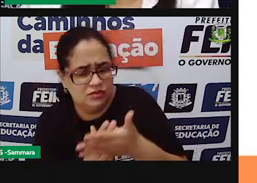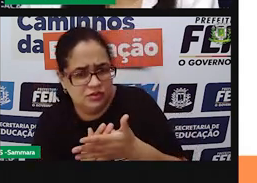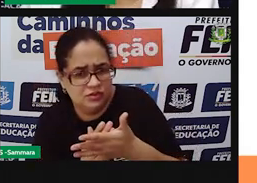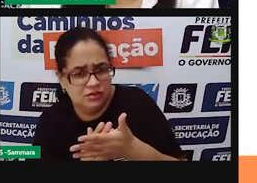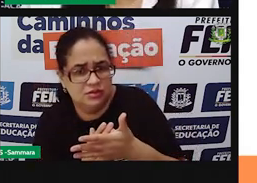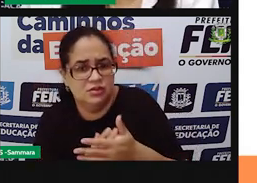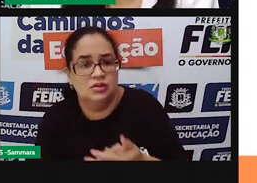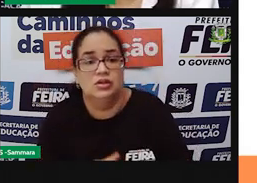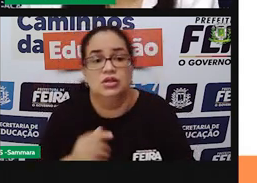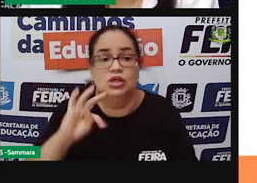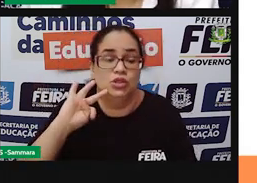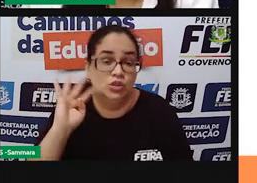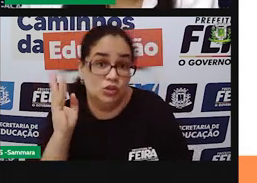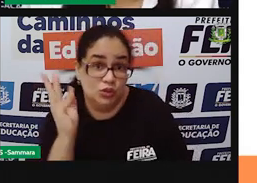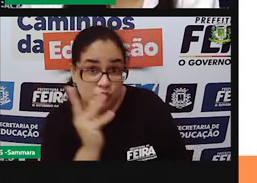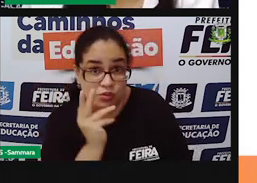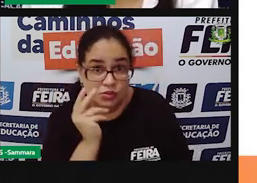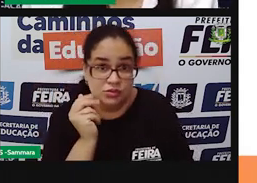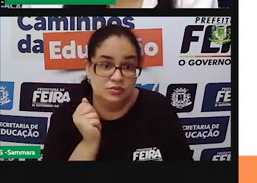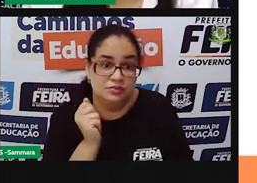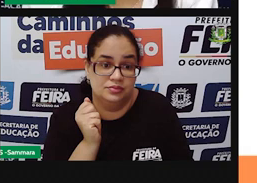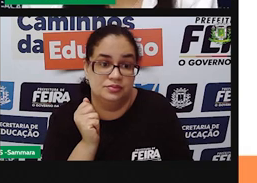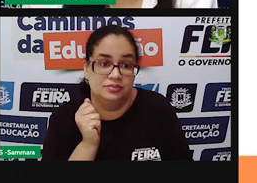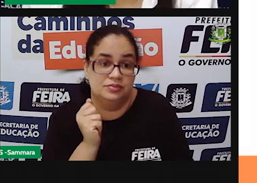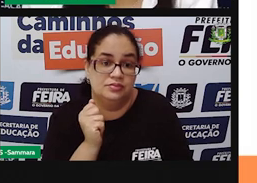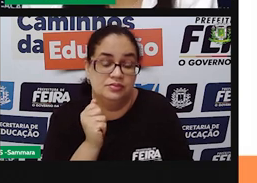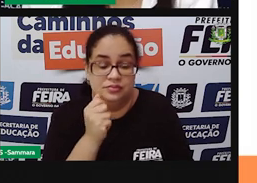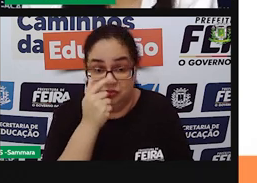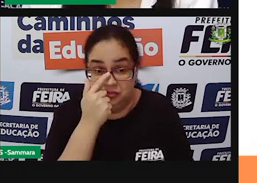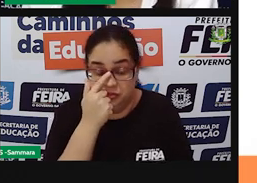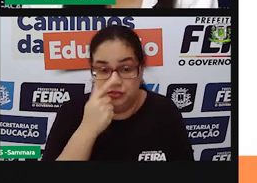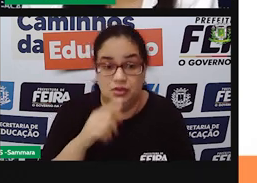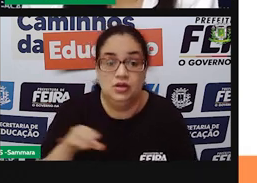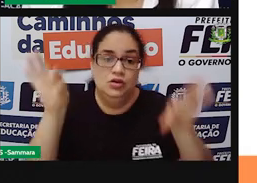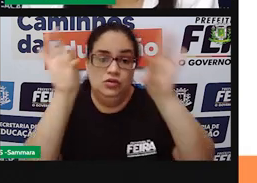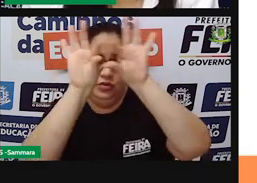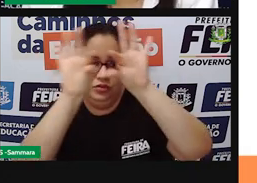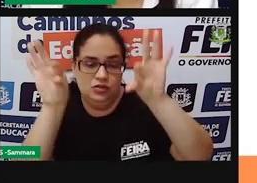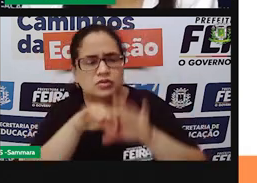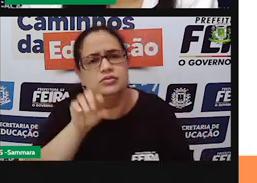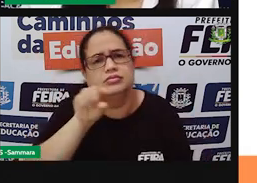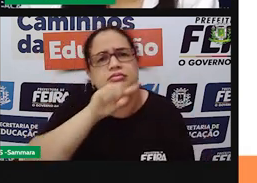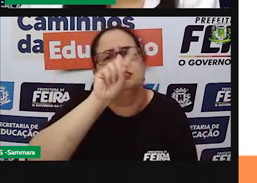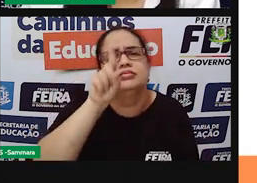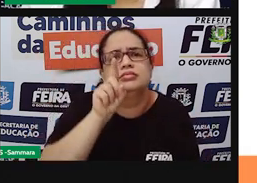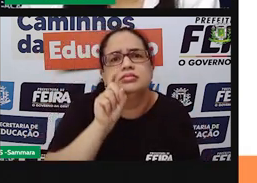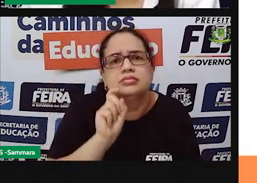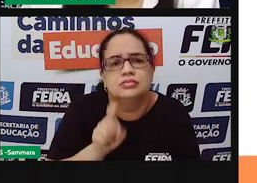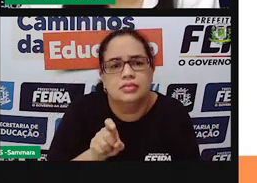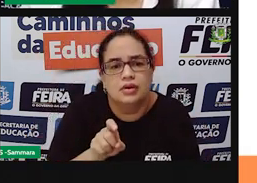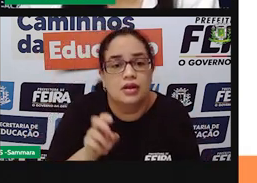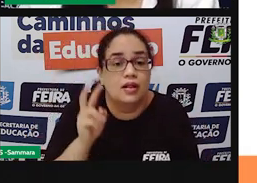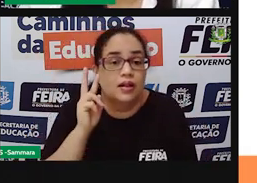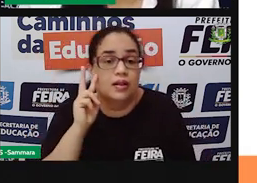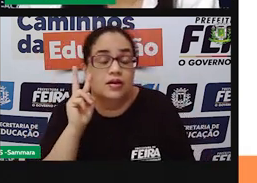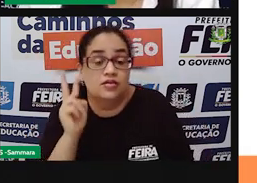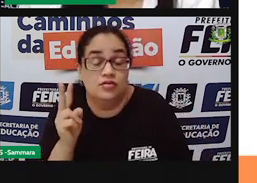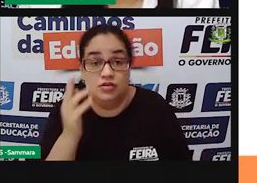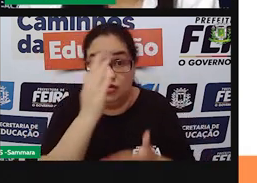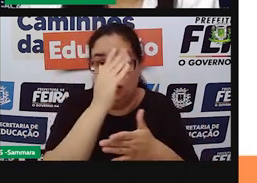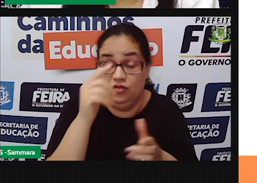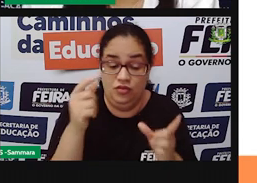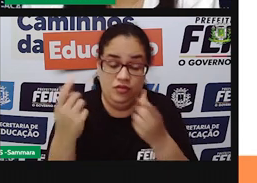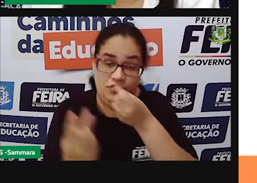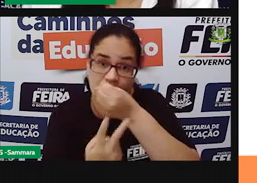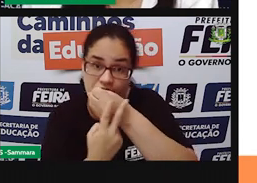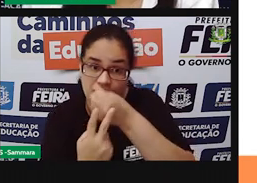a despesa entre todos? Uma frase aí interrogativa. E a gente vê aí o verbo